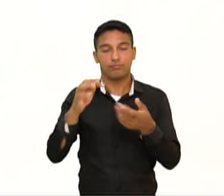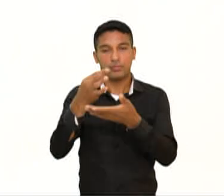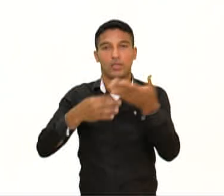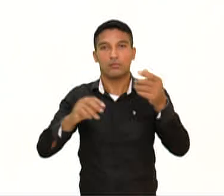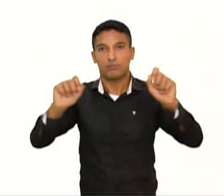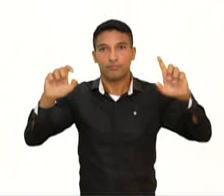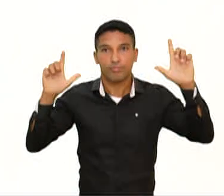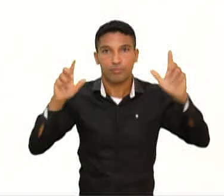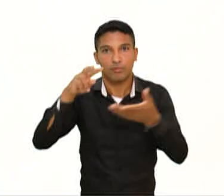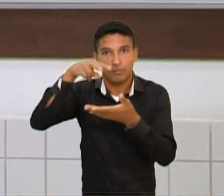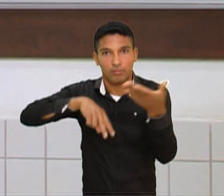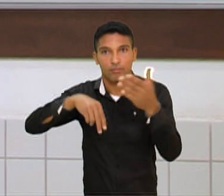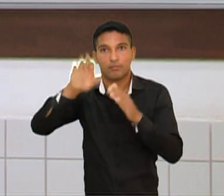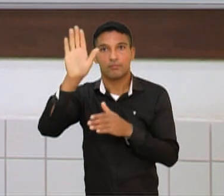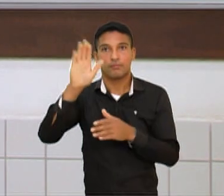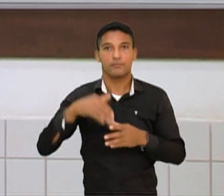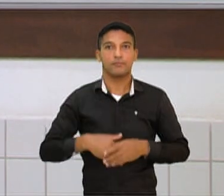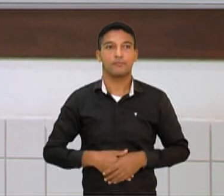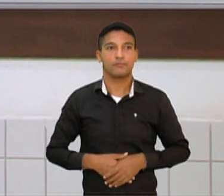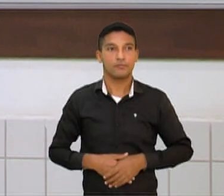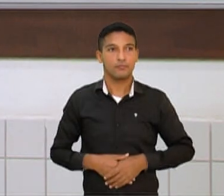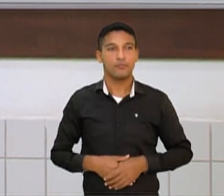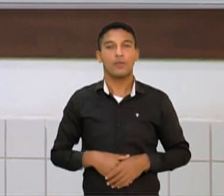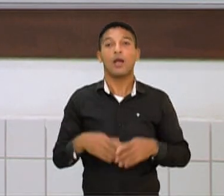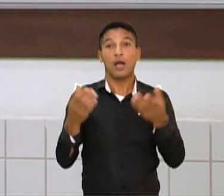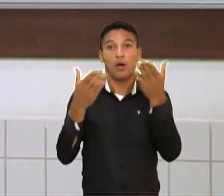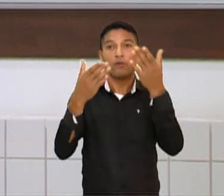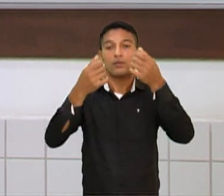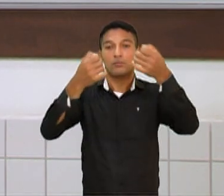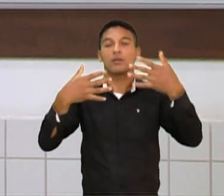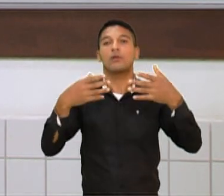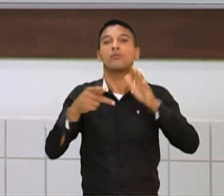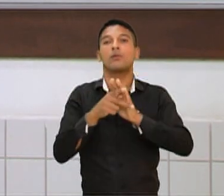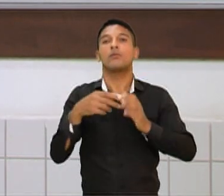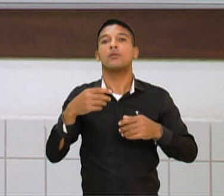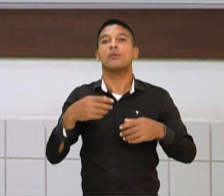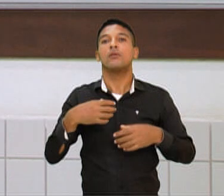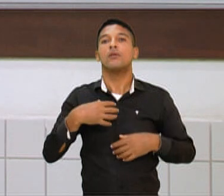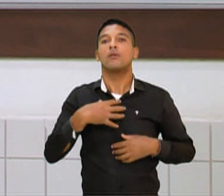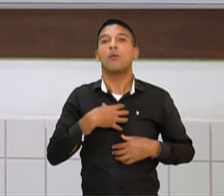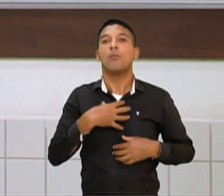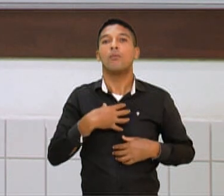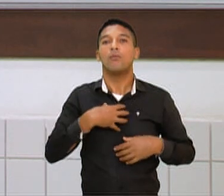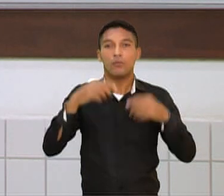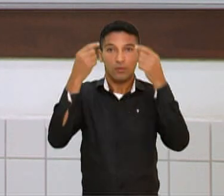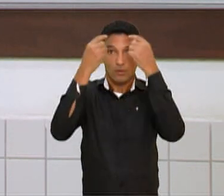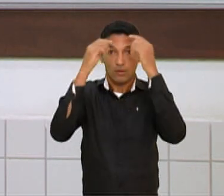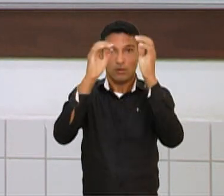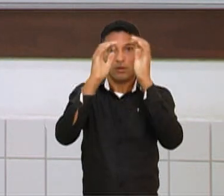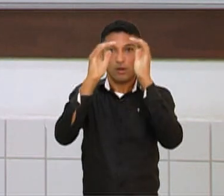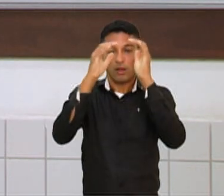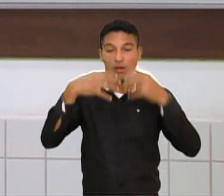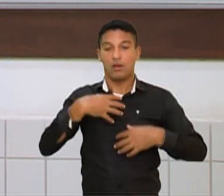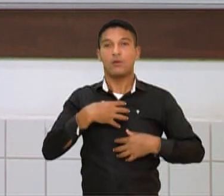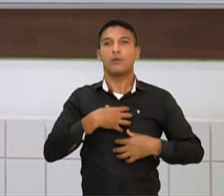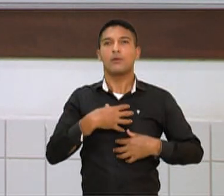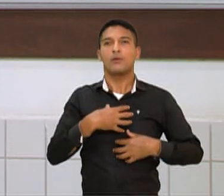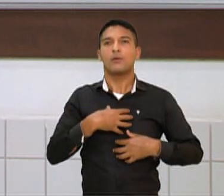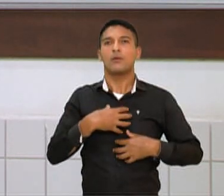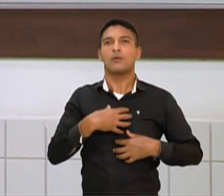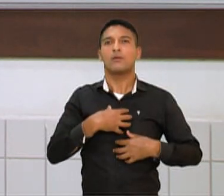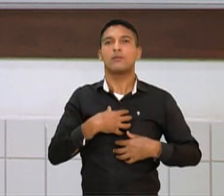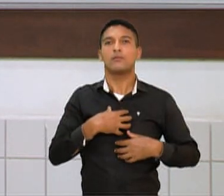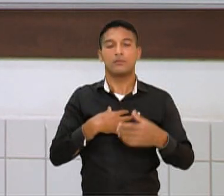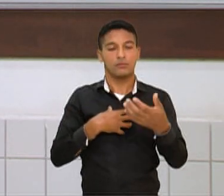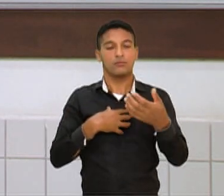nossos sistemas dos sentidos, tá? Olfato, paladar, tato, como que eles funcionam e também a importância no